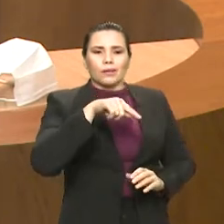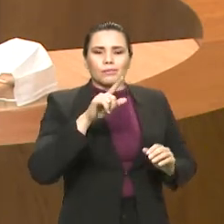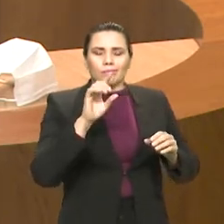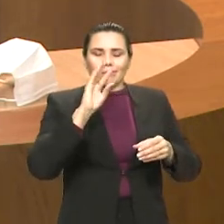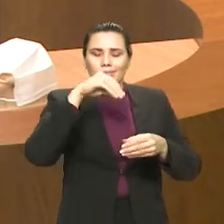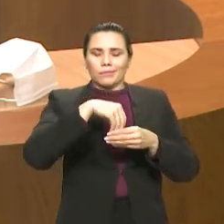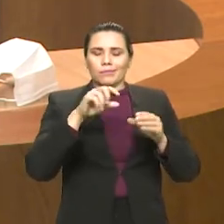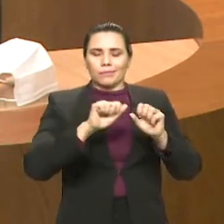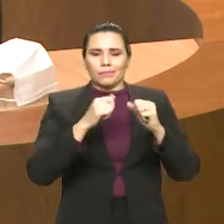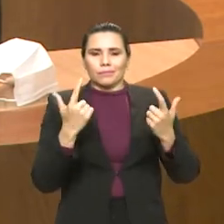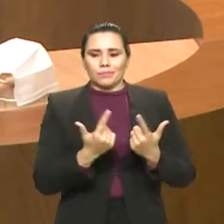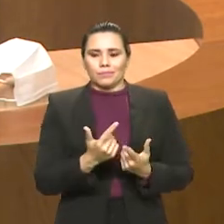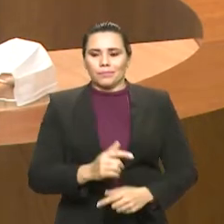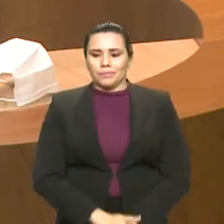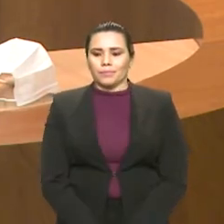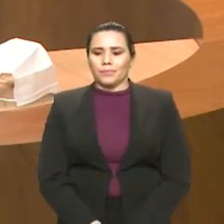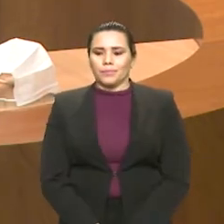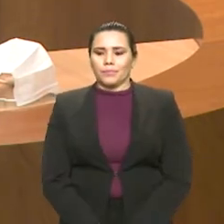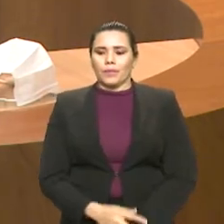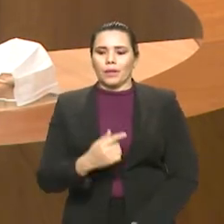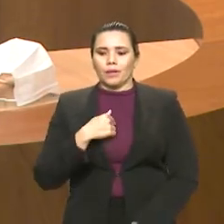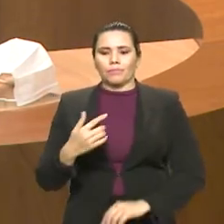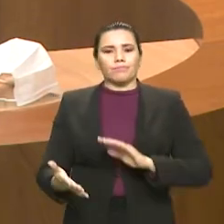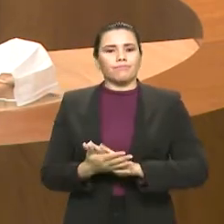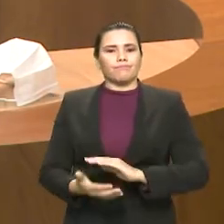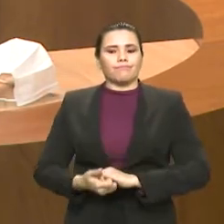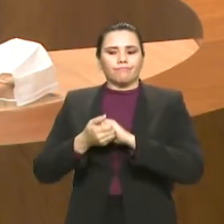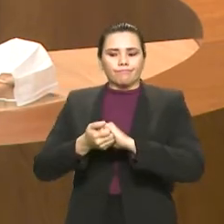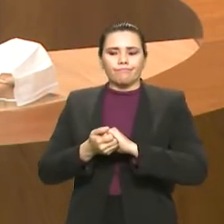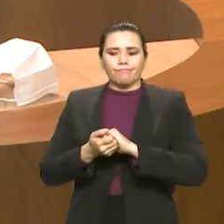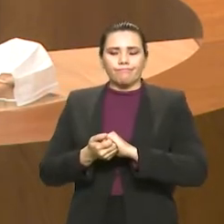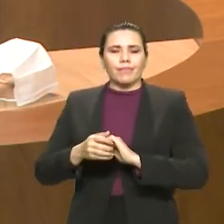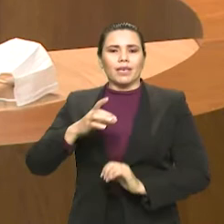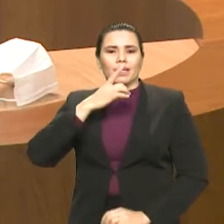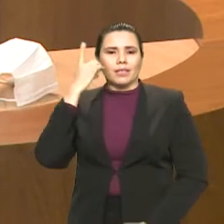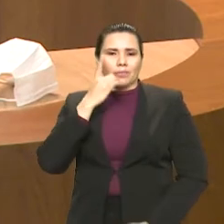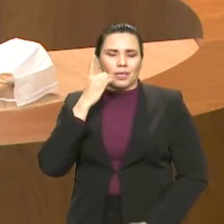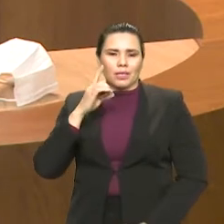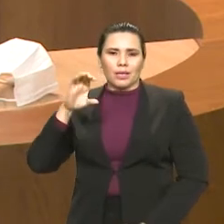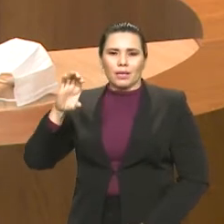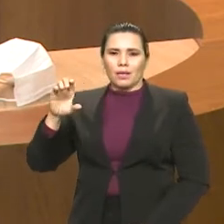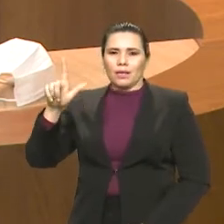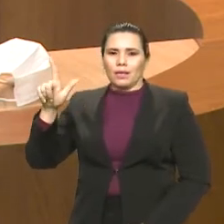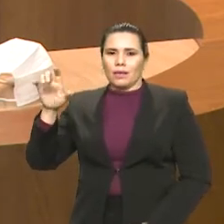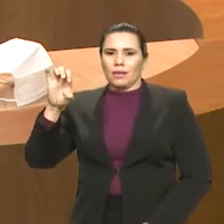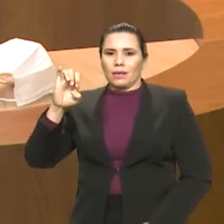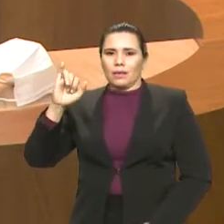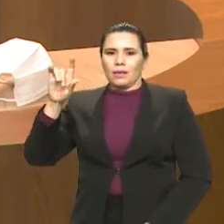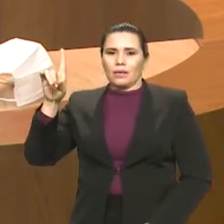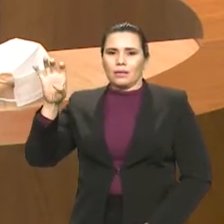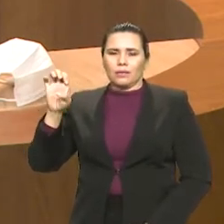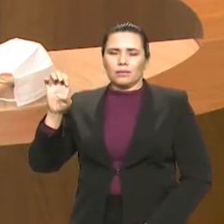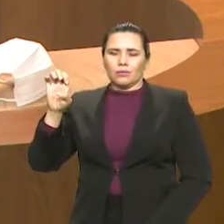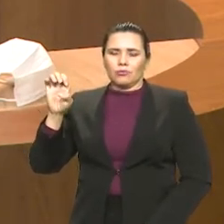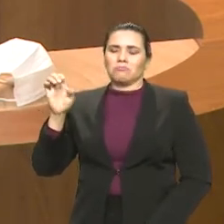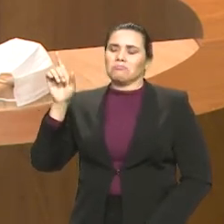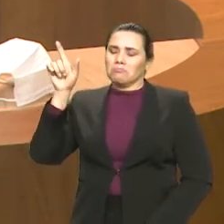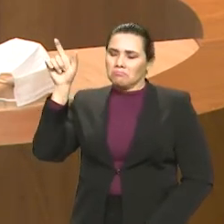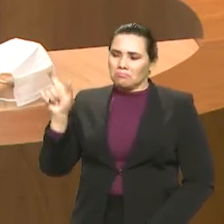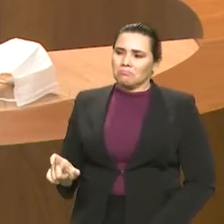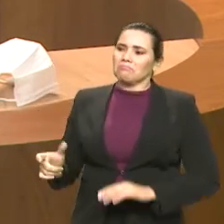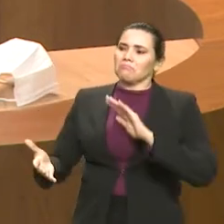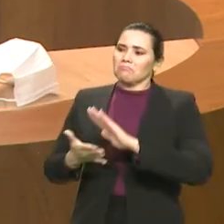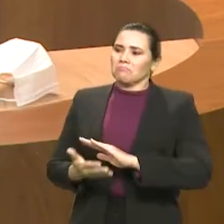aplaudi, porque vi na senhora a resiliência. Vi na senhora, firme aqui